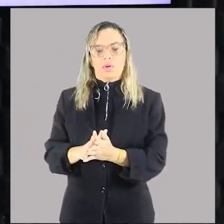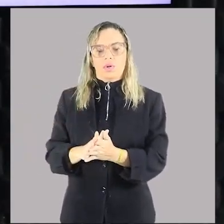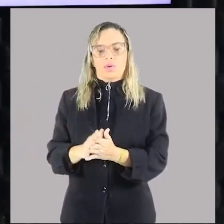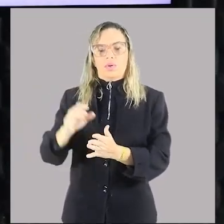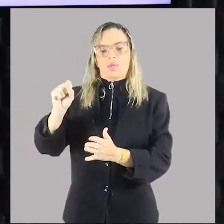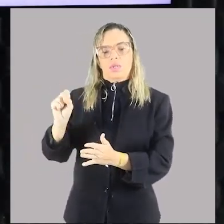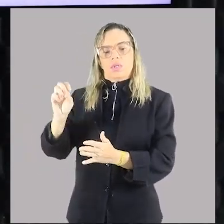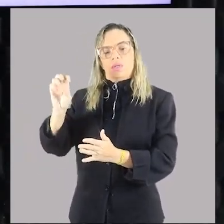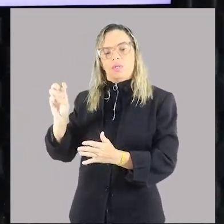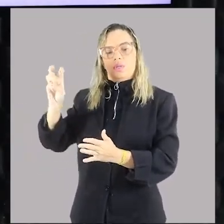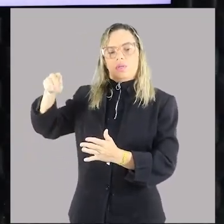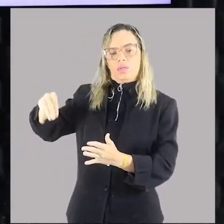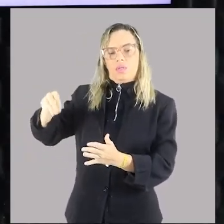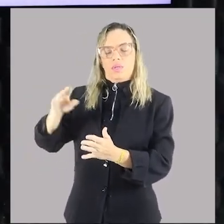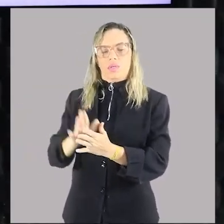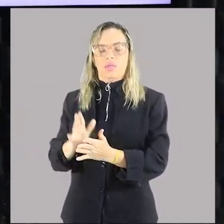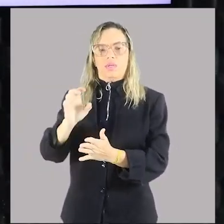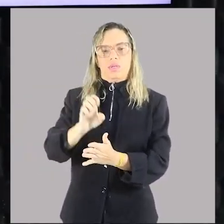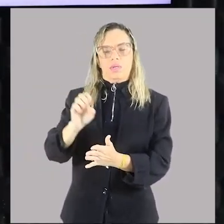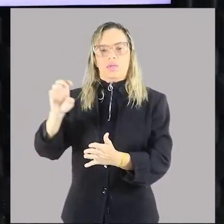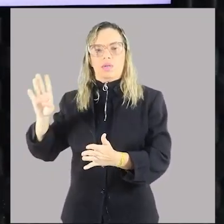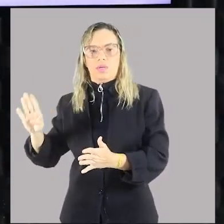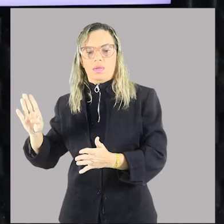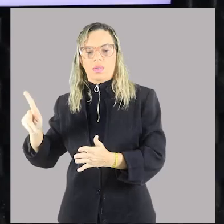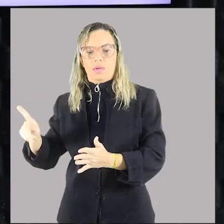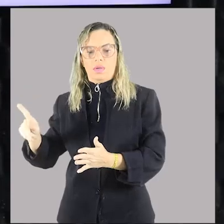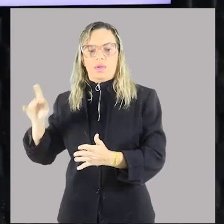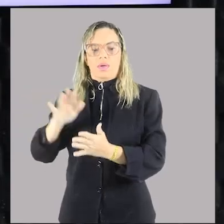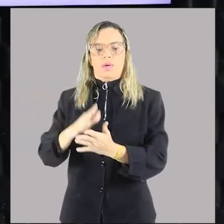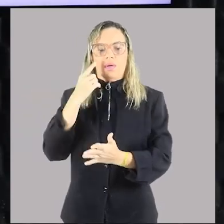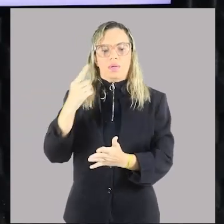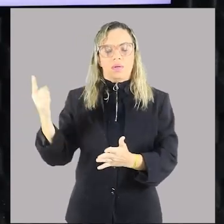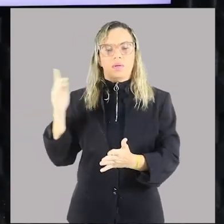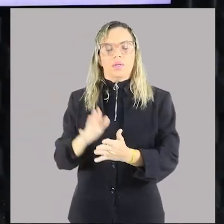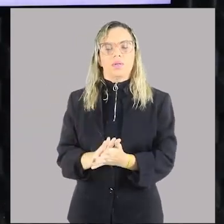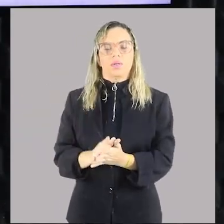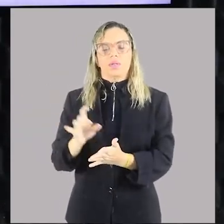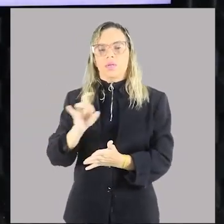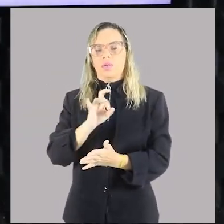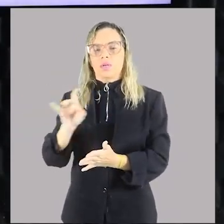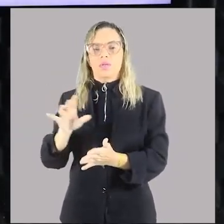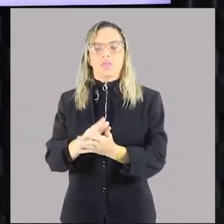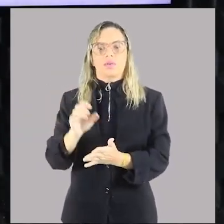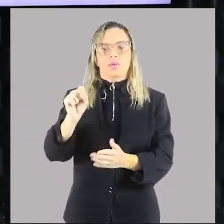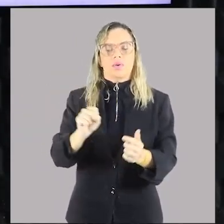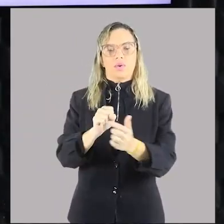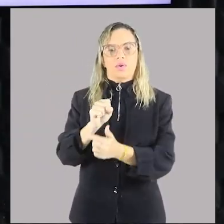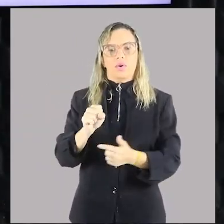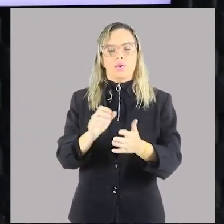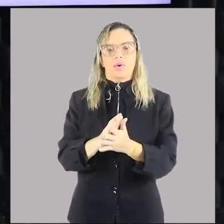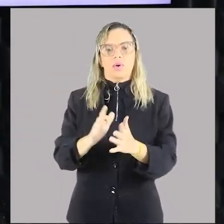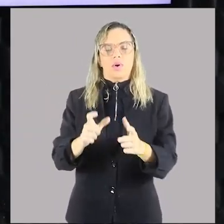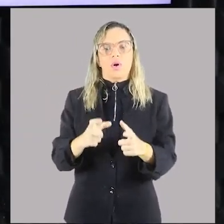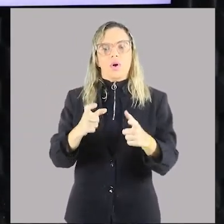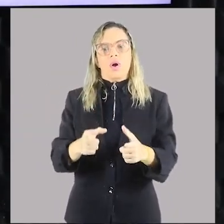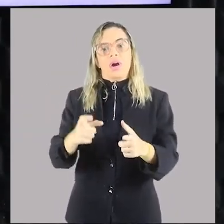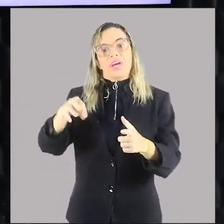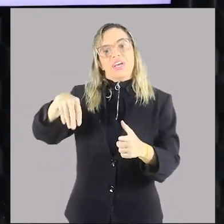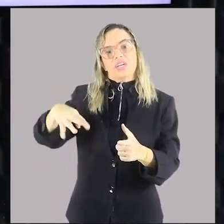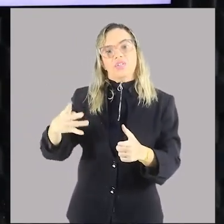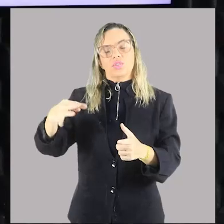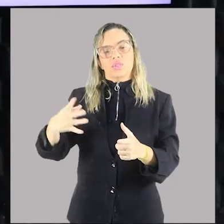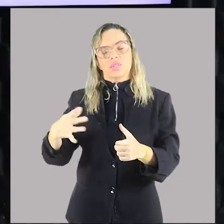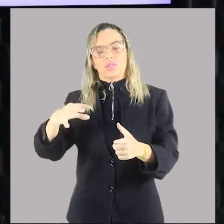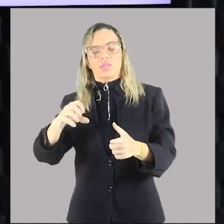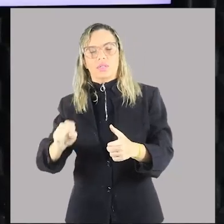empresas públicas. Só temos, portanto, 8 entidades na administração pública. Não estamos falando de órgãos, portanto, só